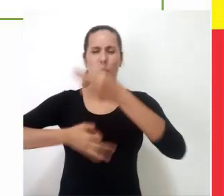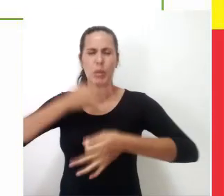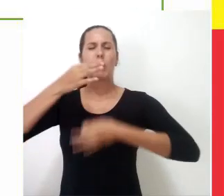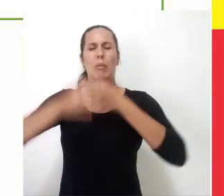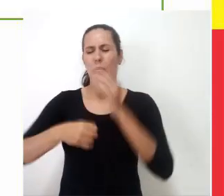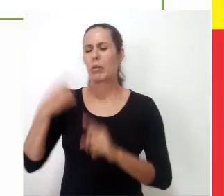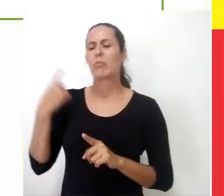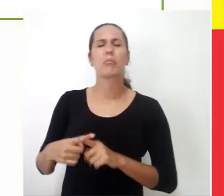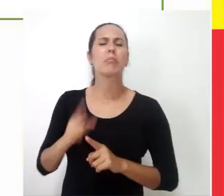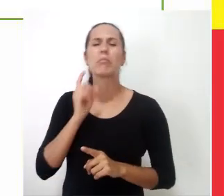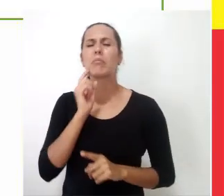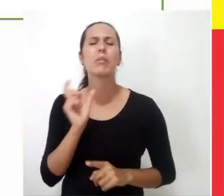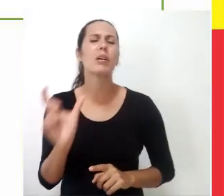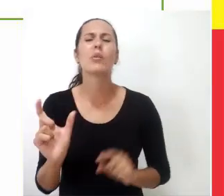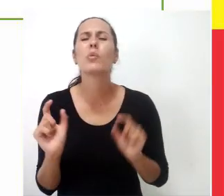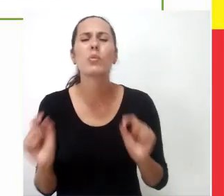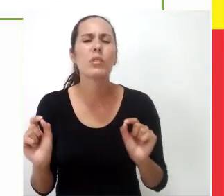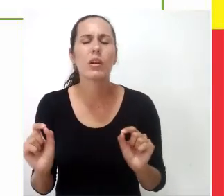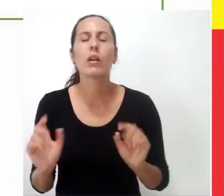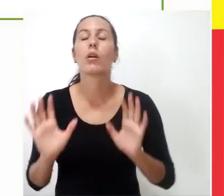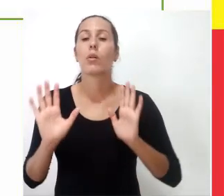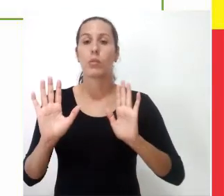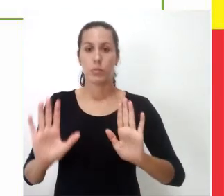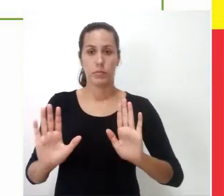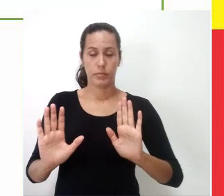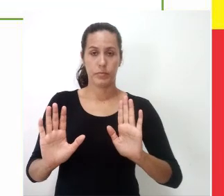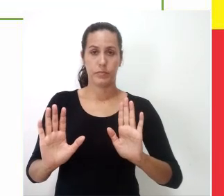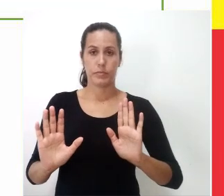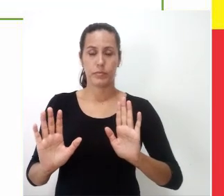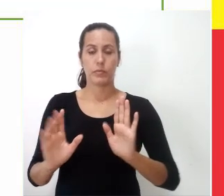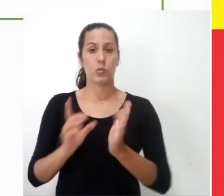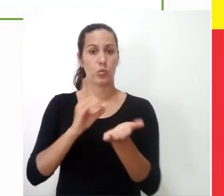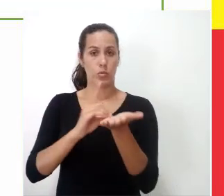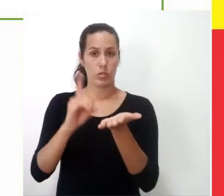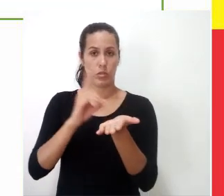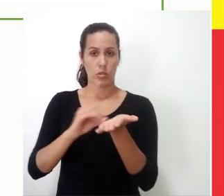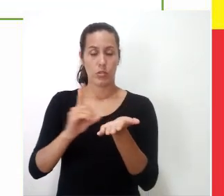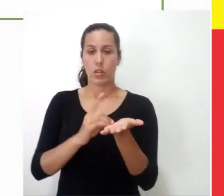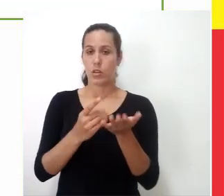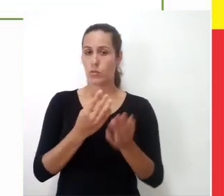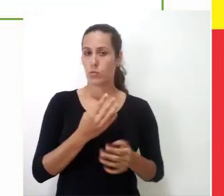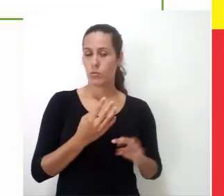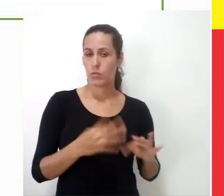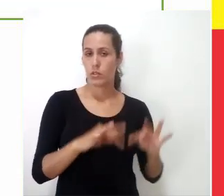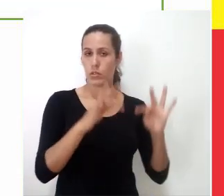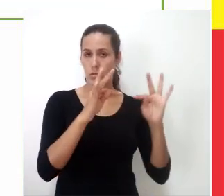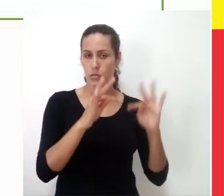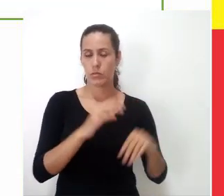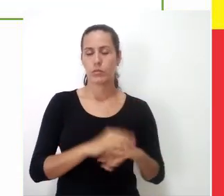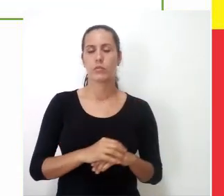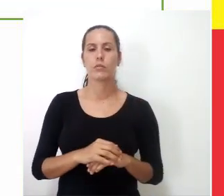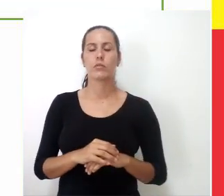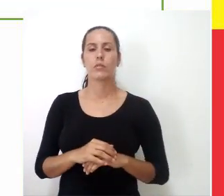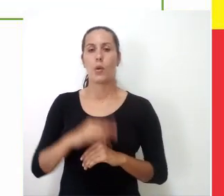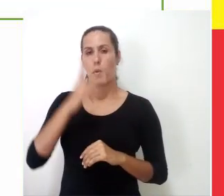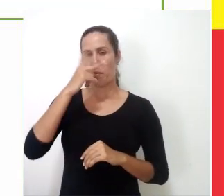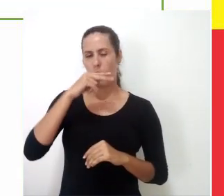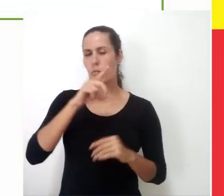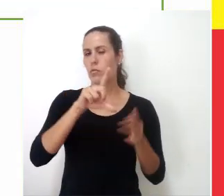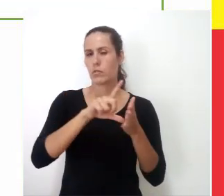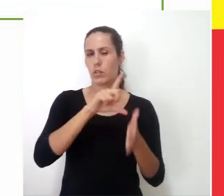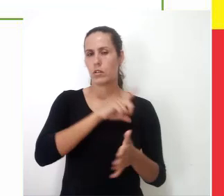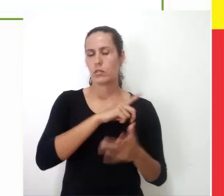argumentação, mas o que é? Qual a definição de argumentação? Segundo o dicionário eletrônico, o mesmo